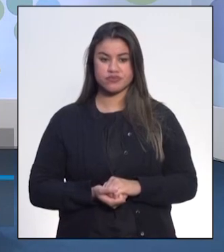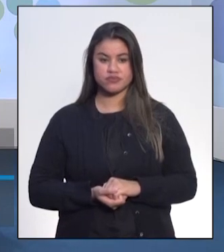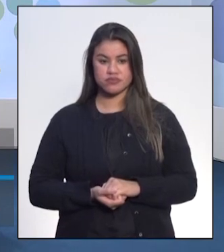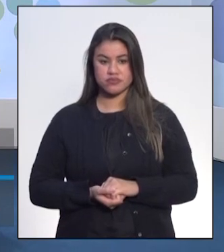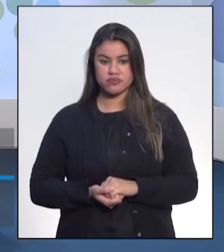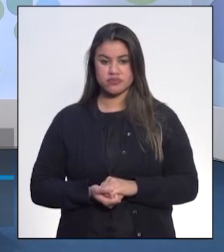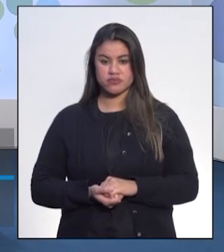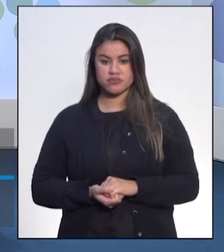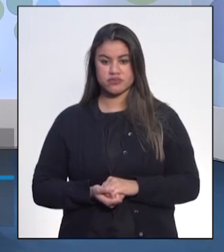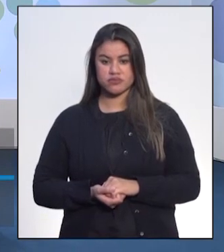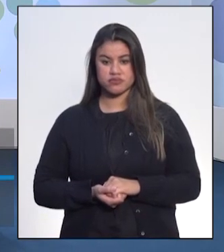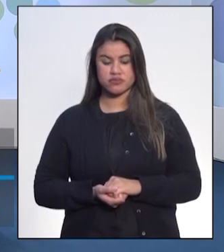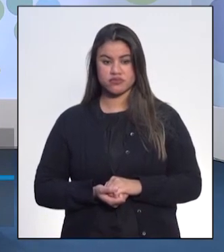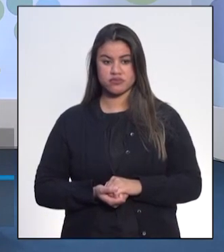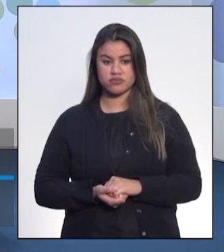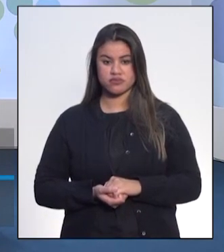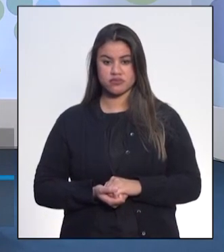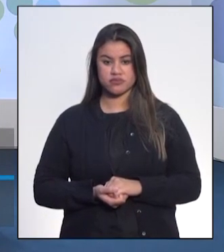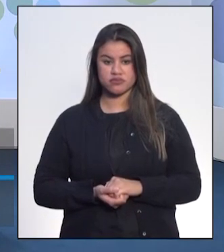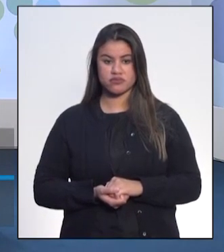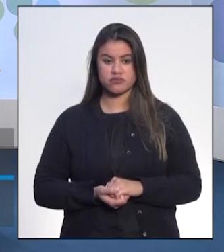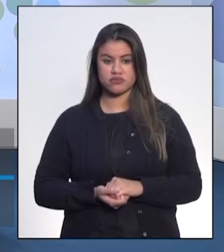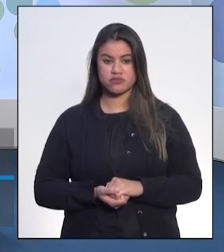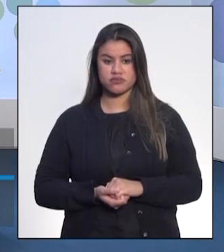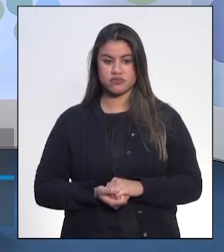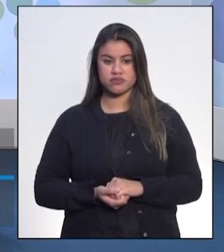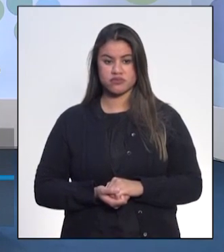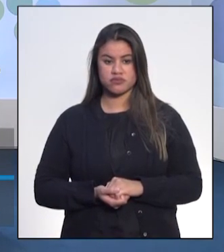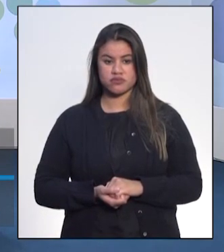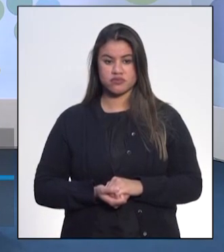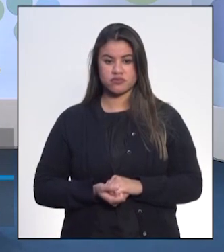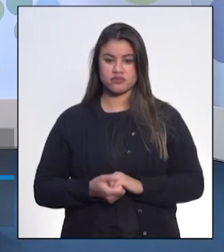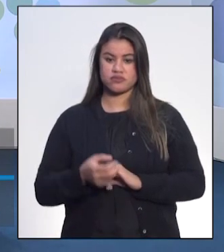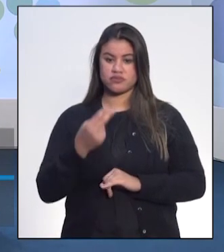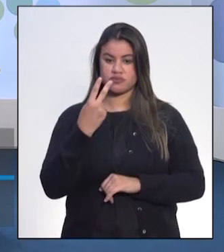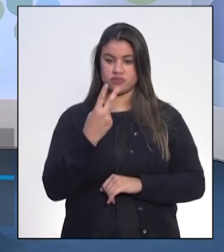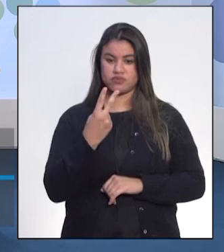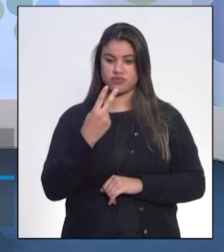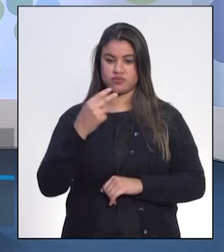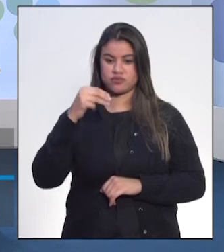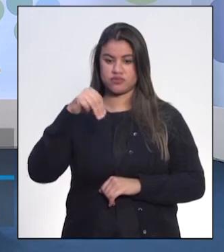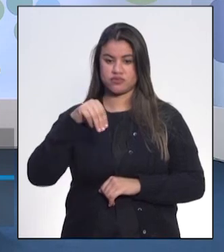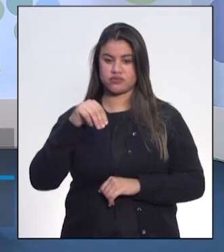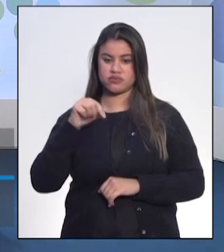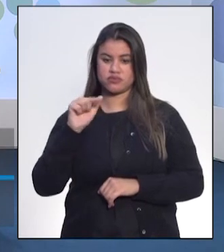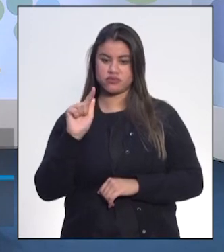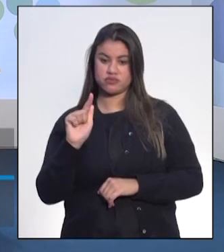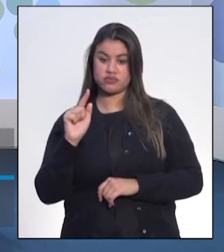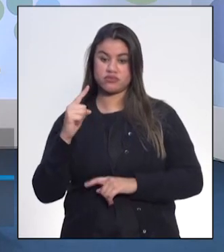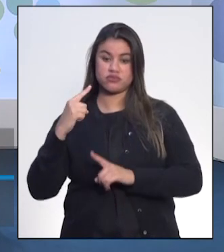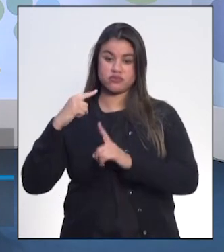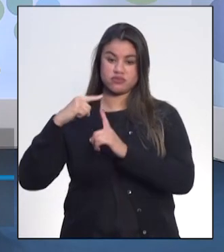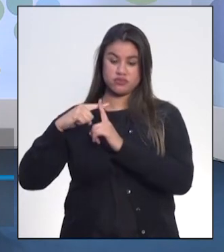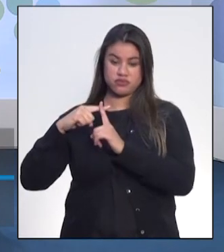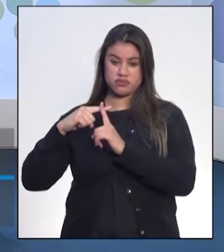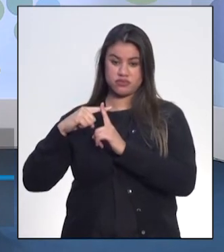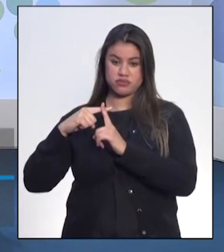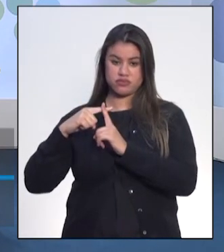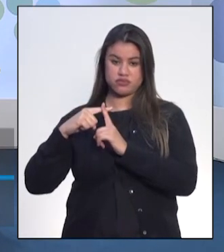né? Aqui na nossa lousa. Por que está lá 2mg+? Por que